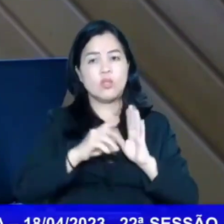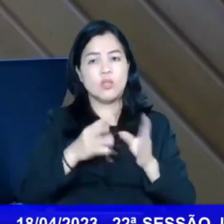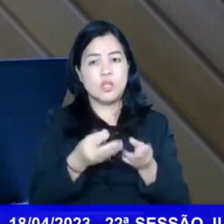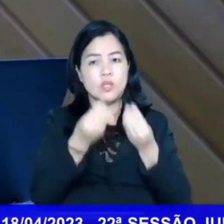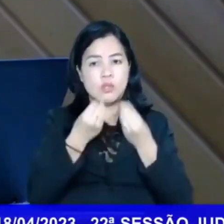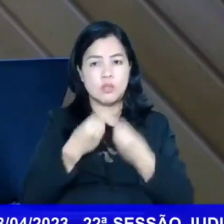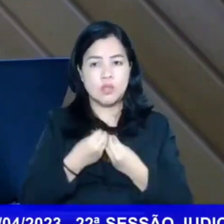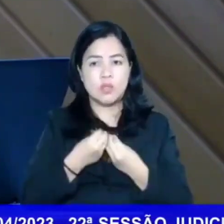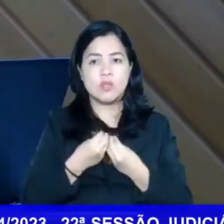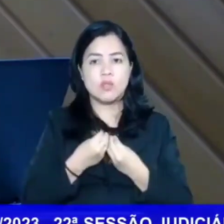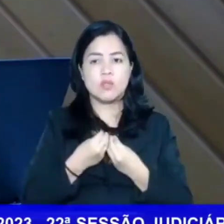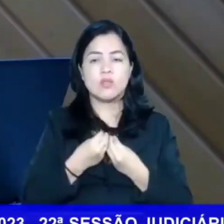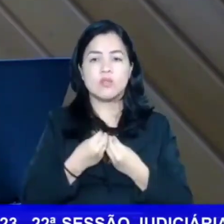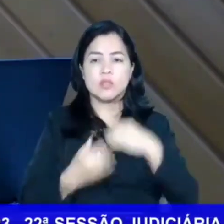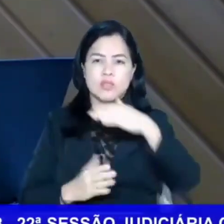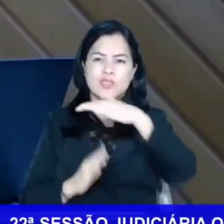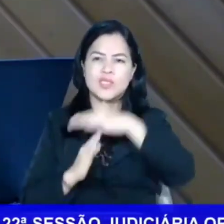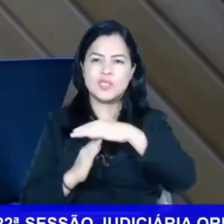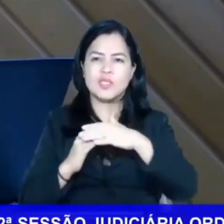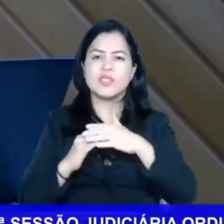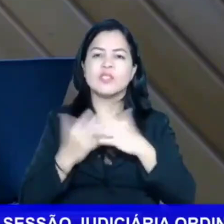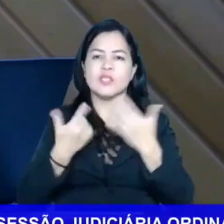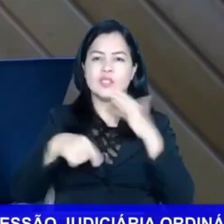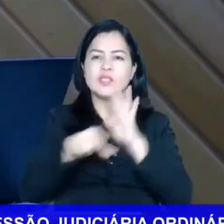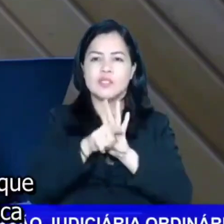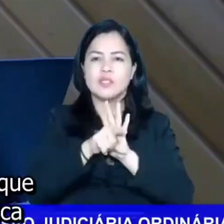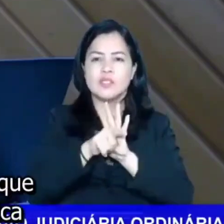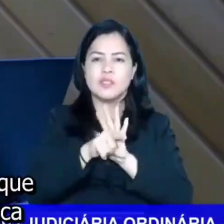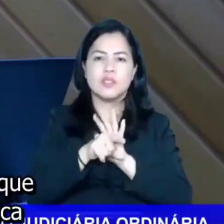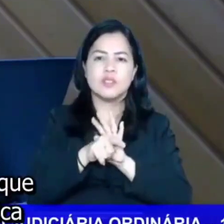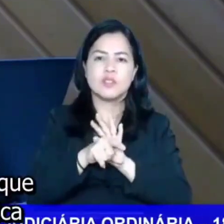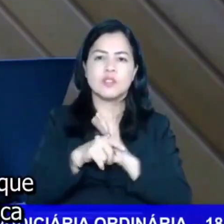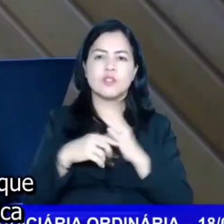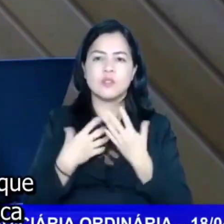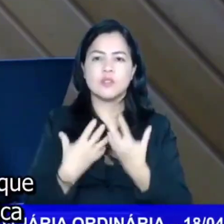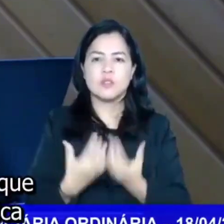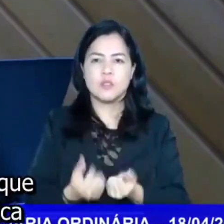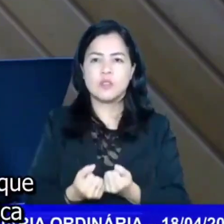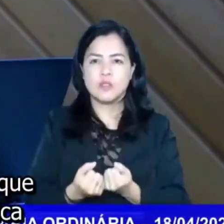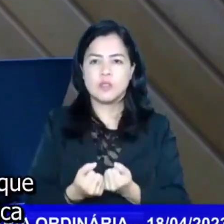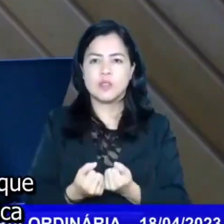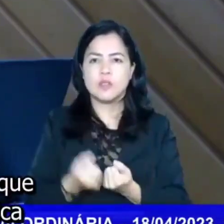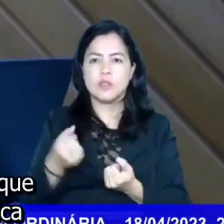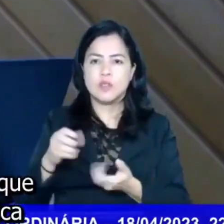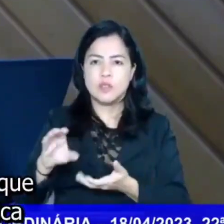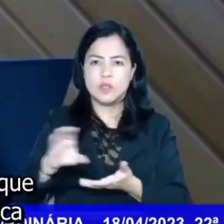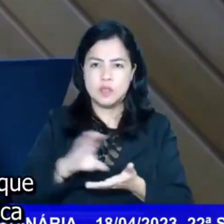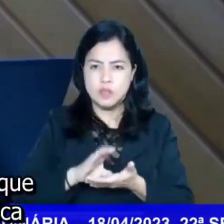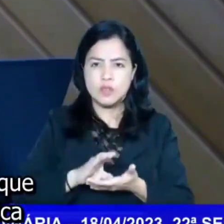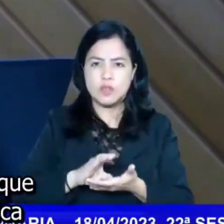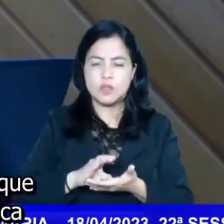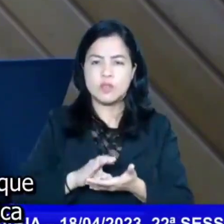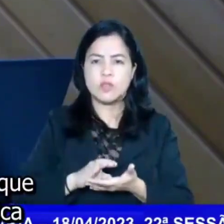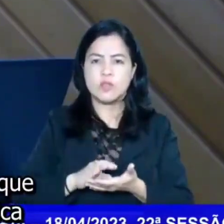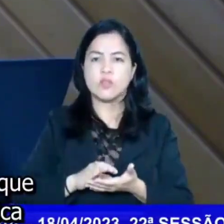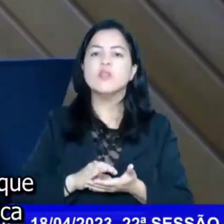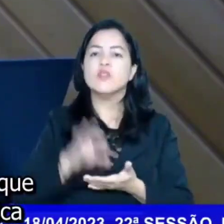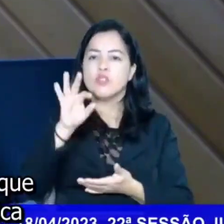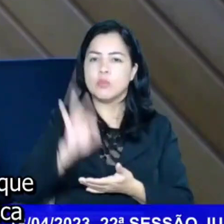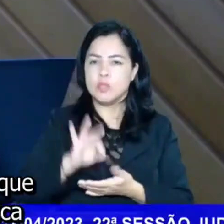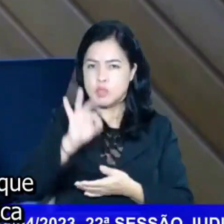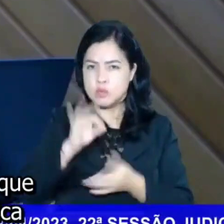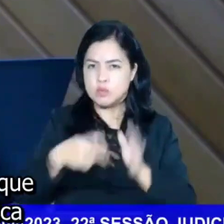a delimitação em lei de receber recursos no